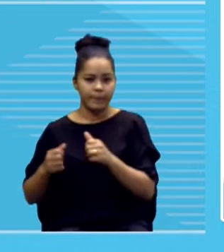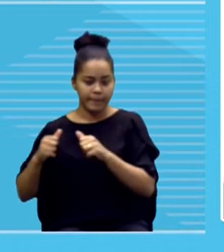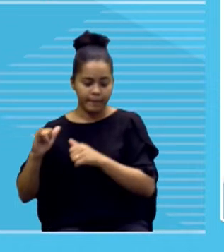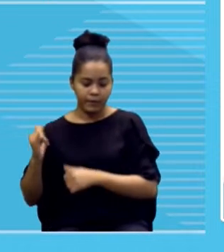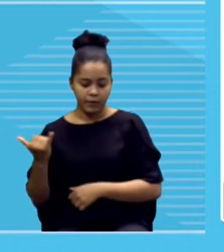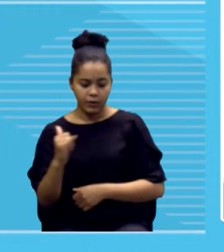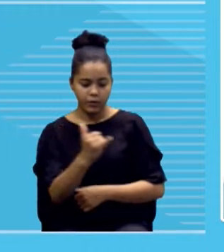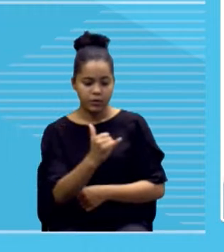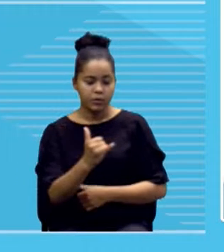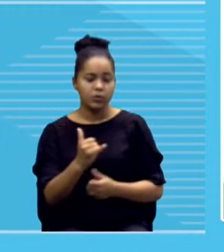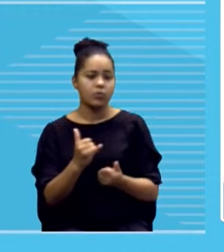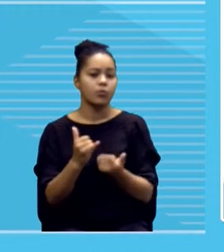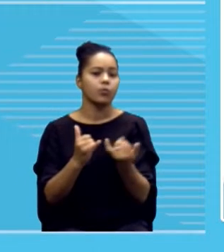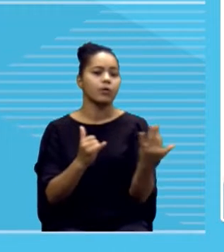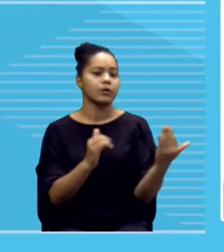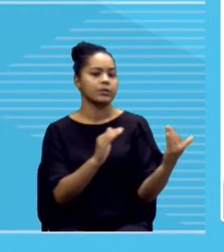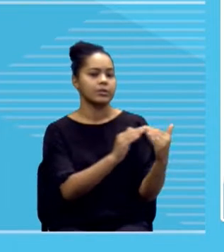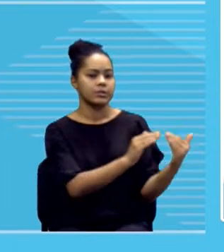consome 165